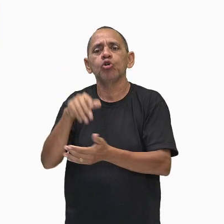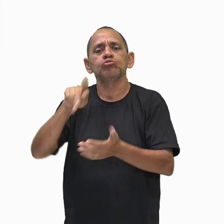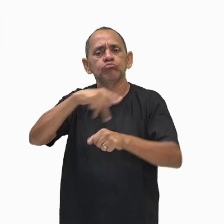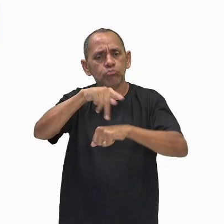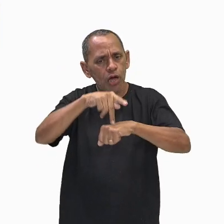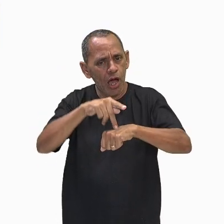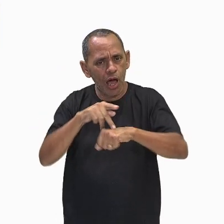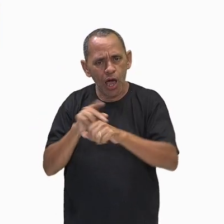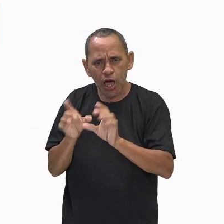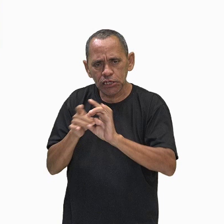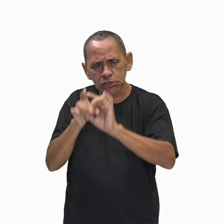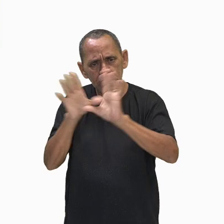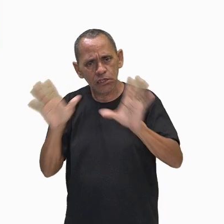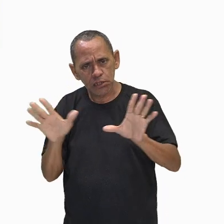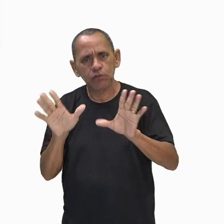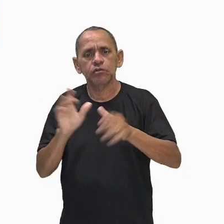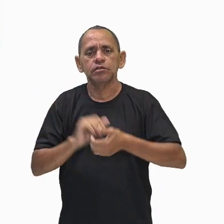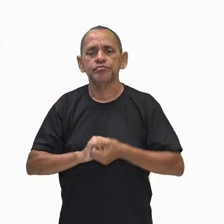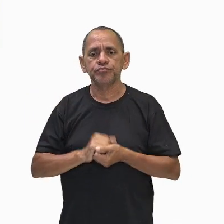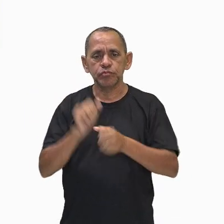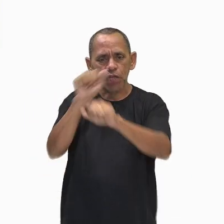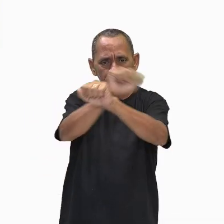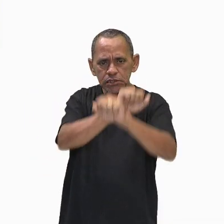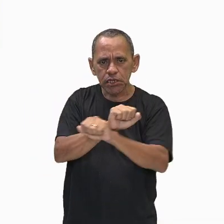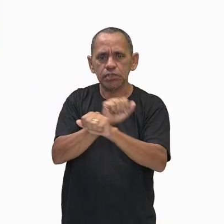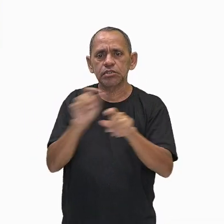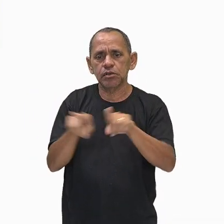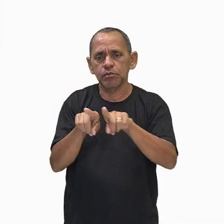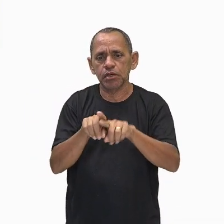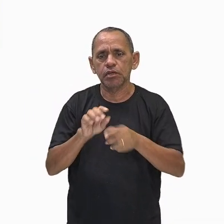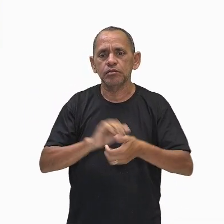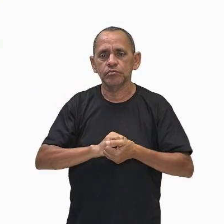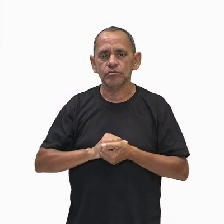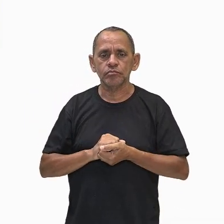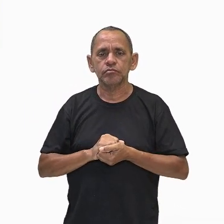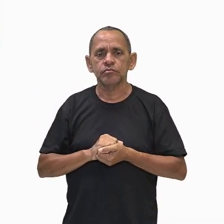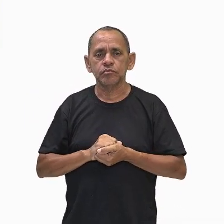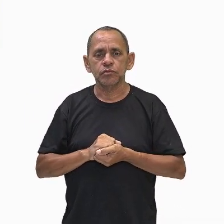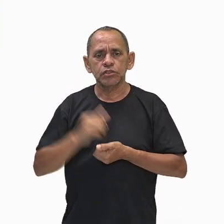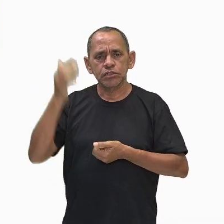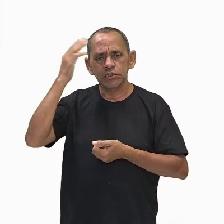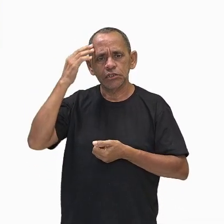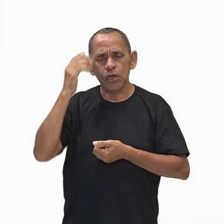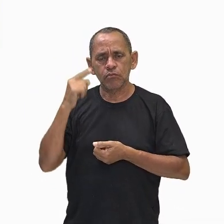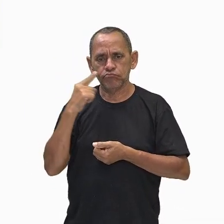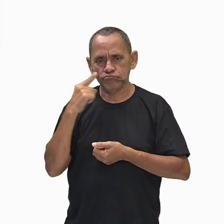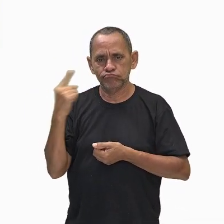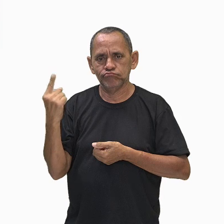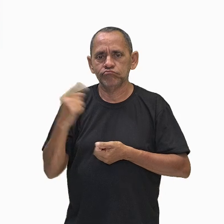princesa Isabel, só para que vocês, né, saibam quem foi essa pessoa que assinou, mas percebam também que foi um